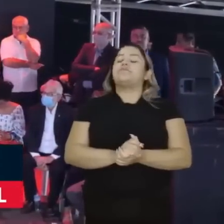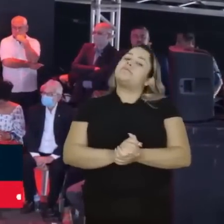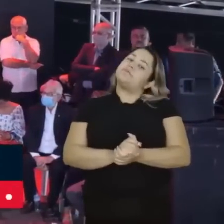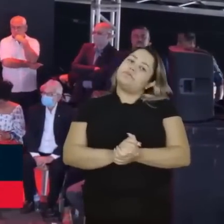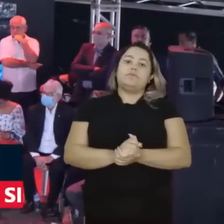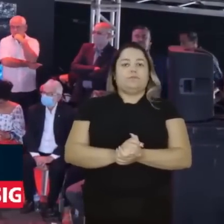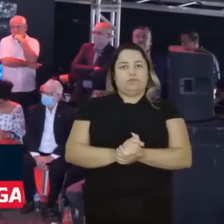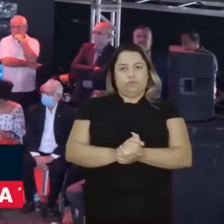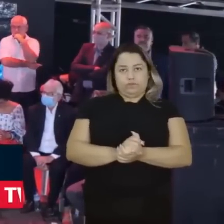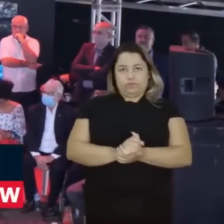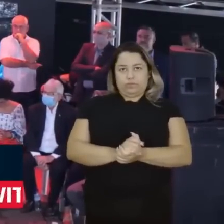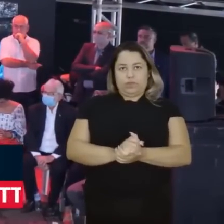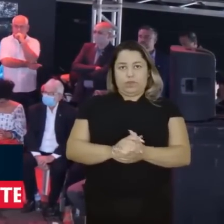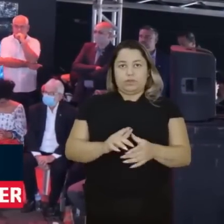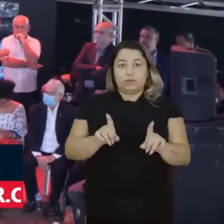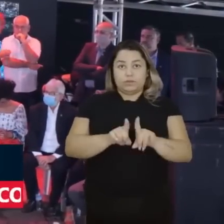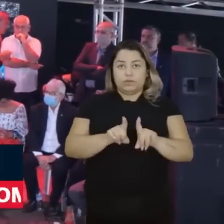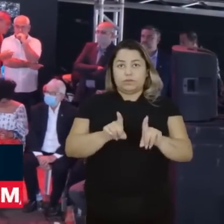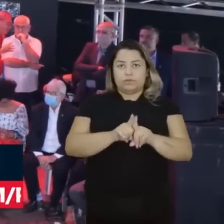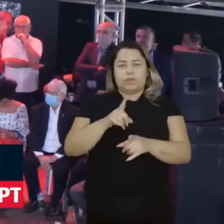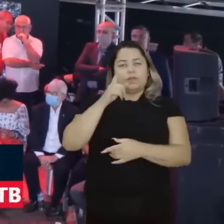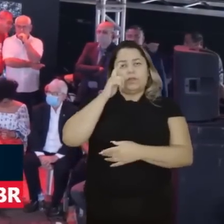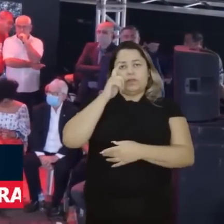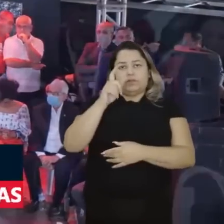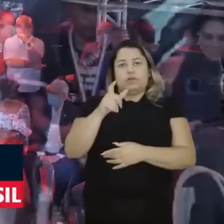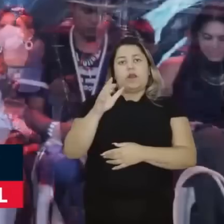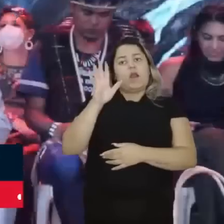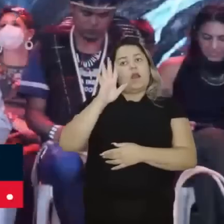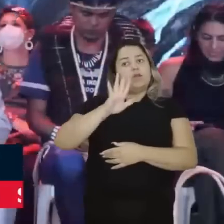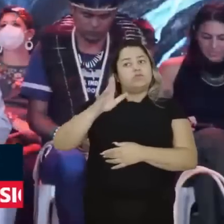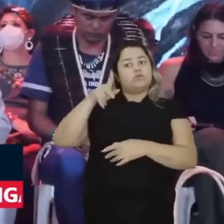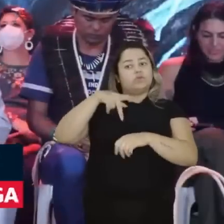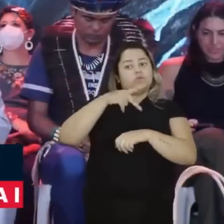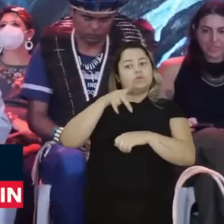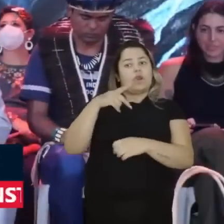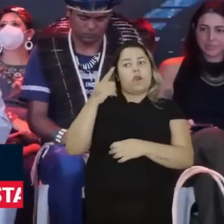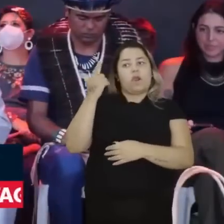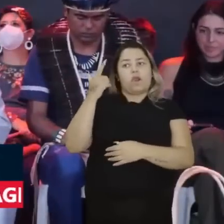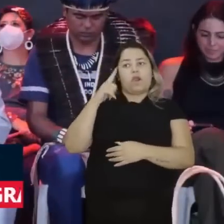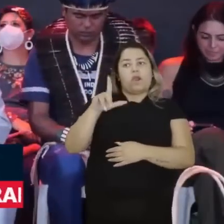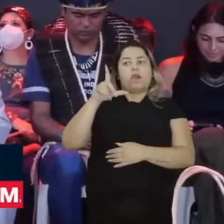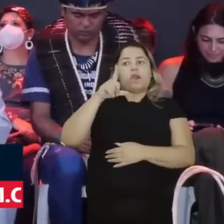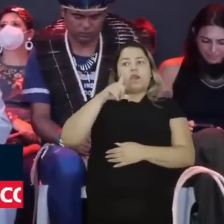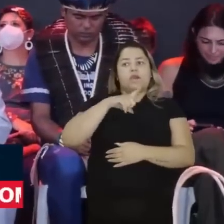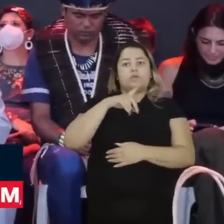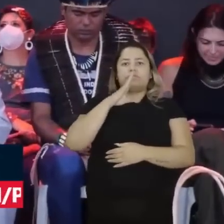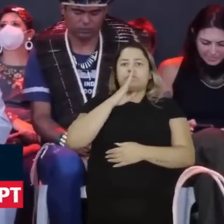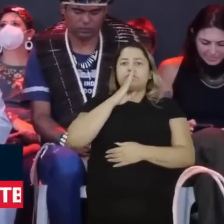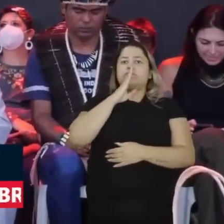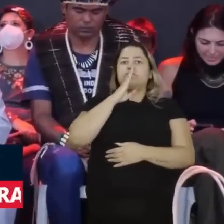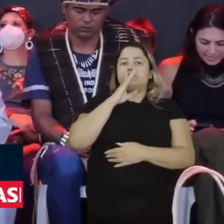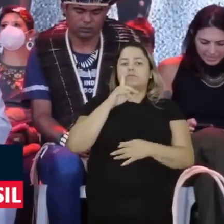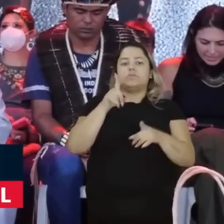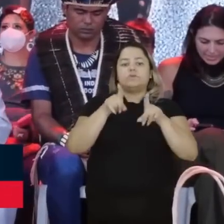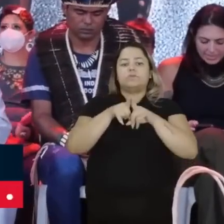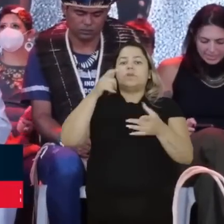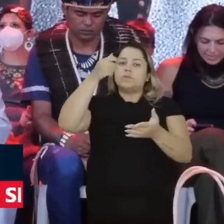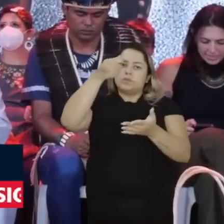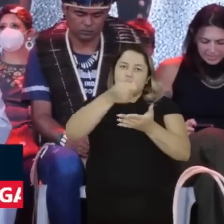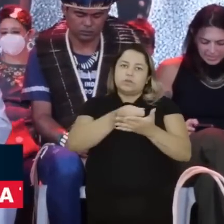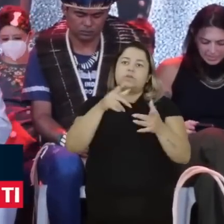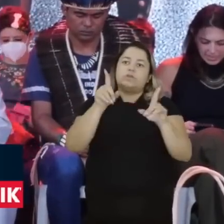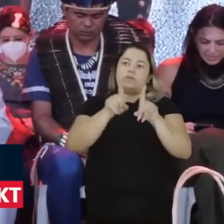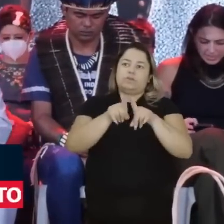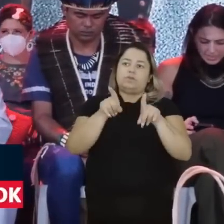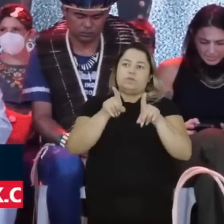Portanto, inclusive interesses internacionais têm que se quedar a estes direitos. Porque